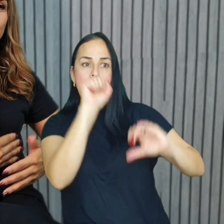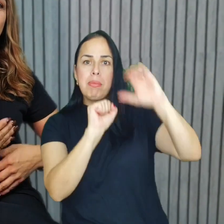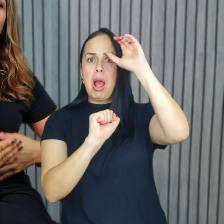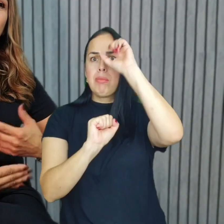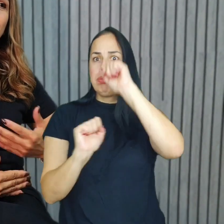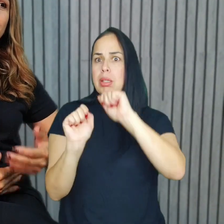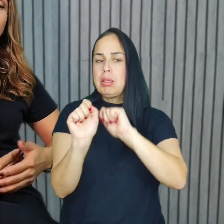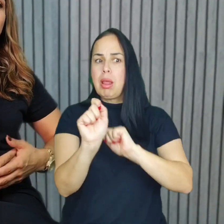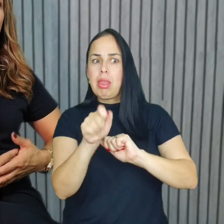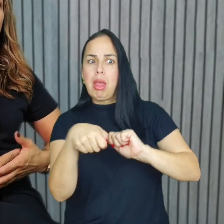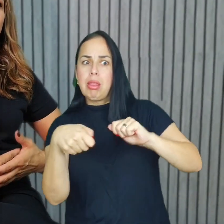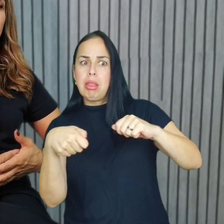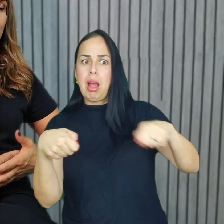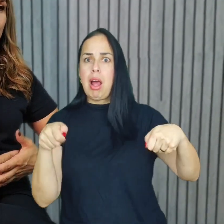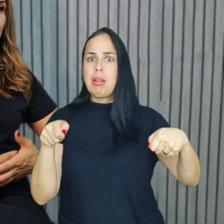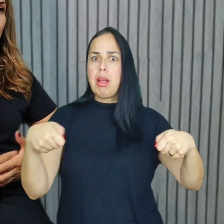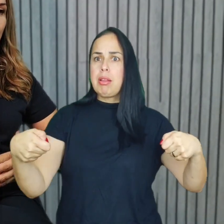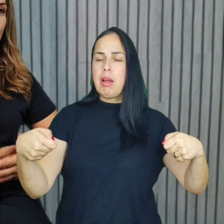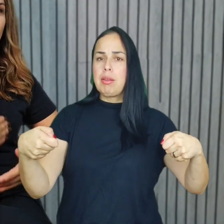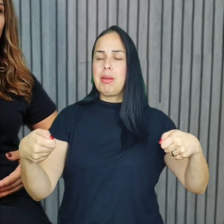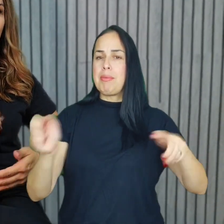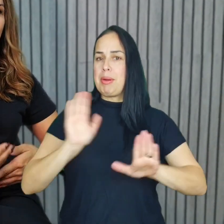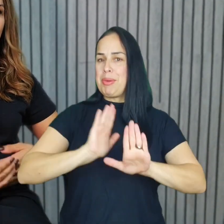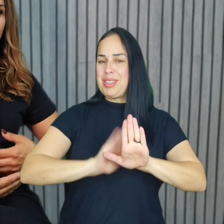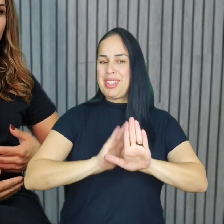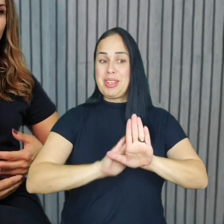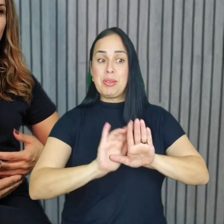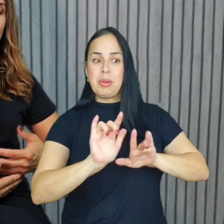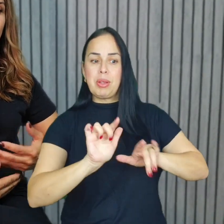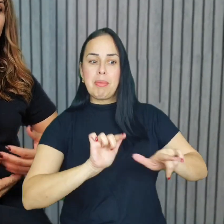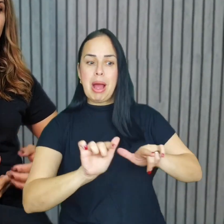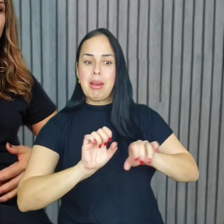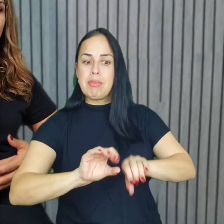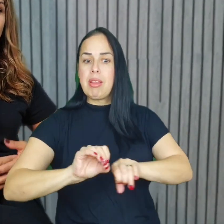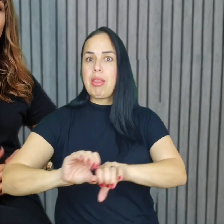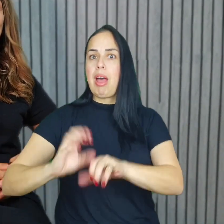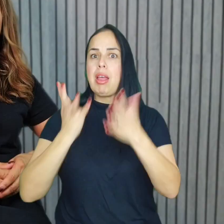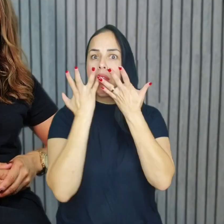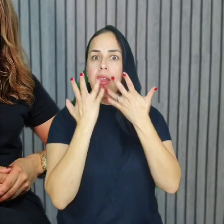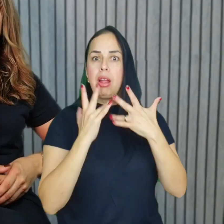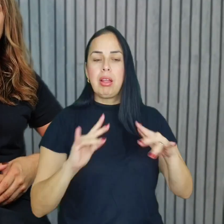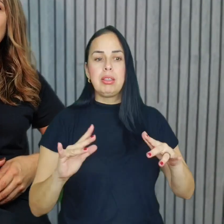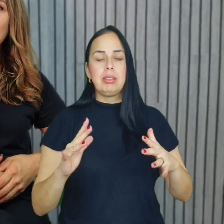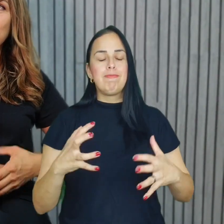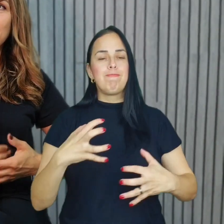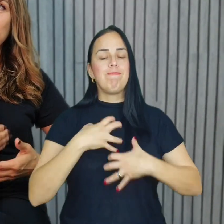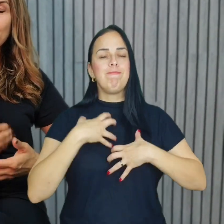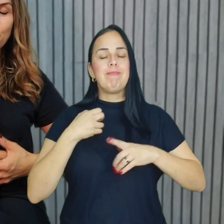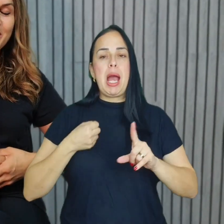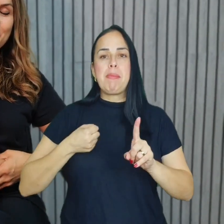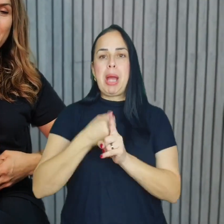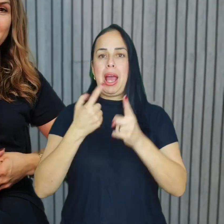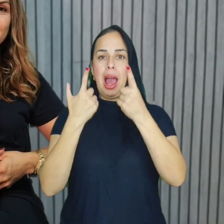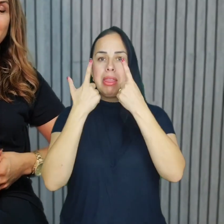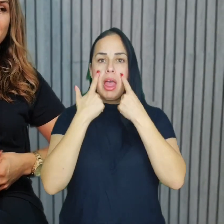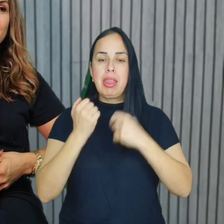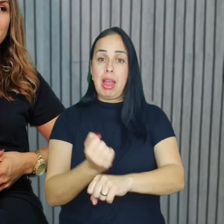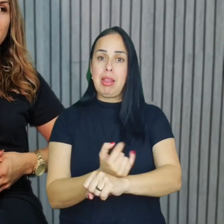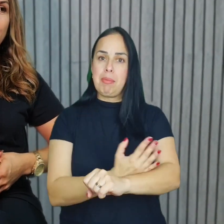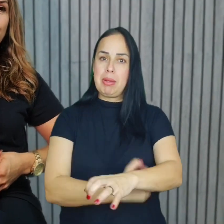né, sinais, vendo todo o trabalho que é feito com as crianças aqui, eu me emocionei